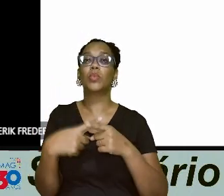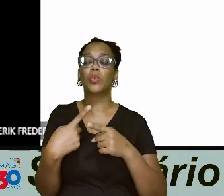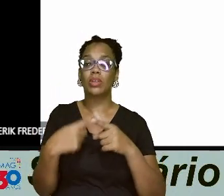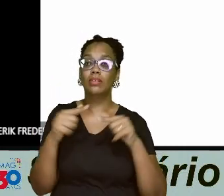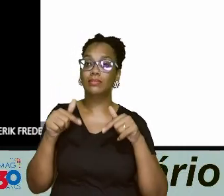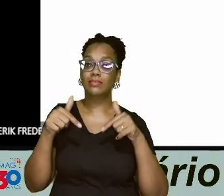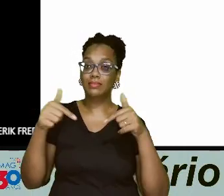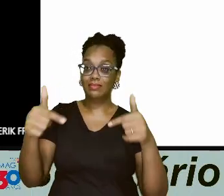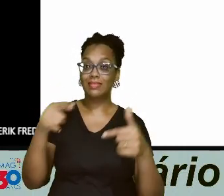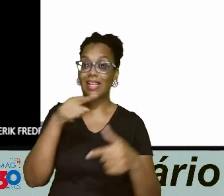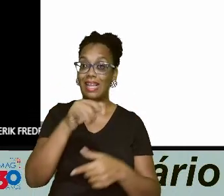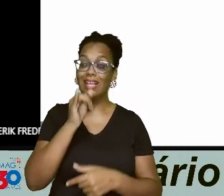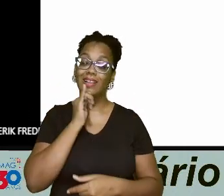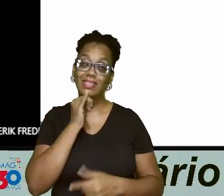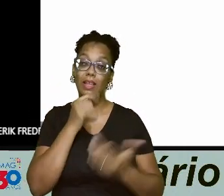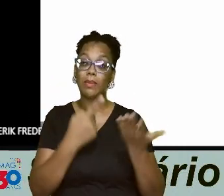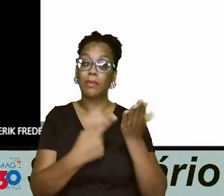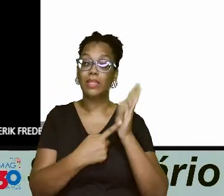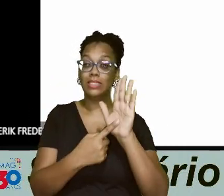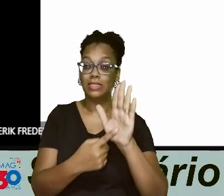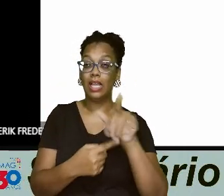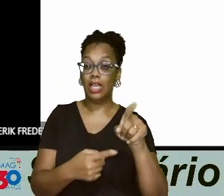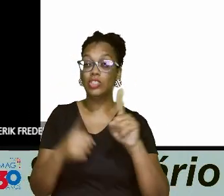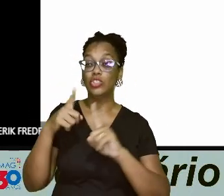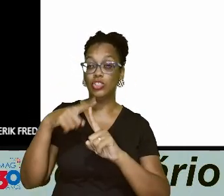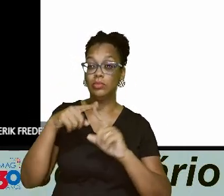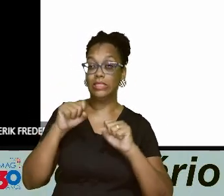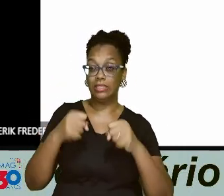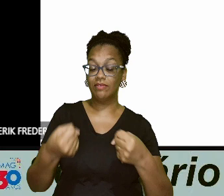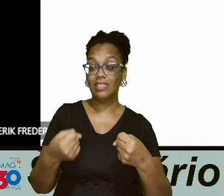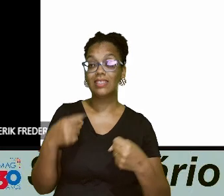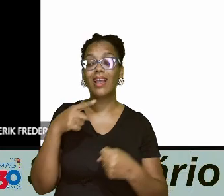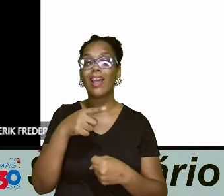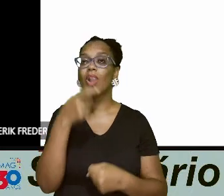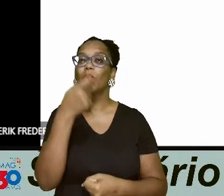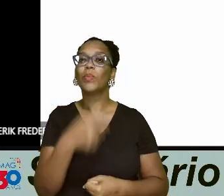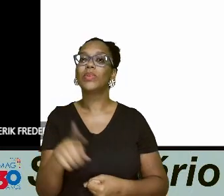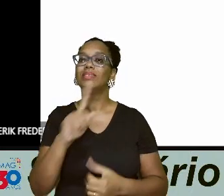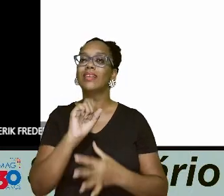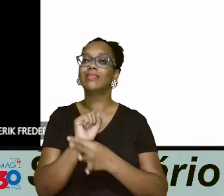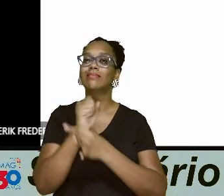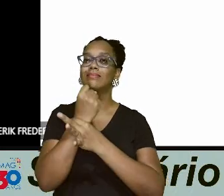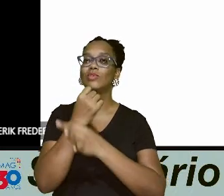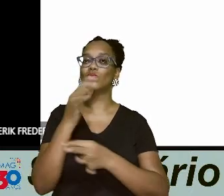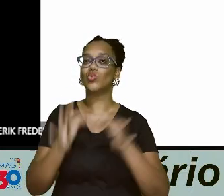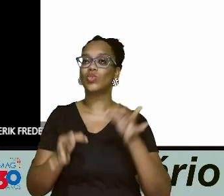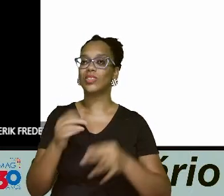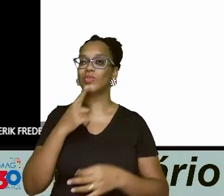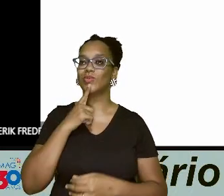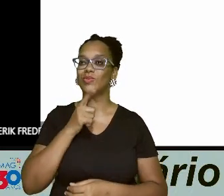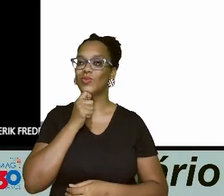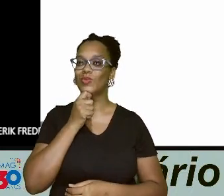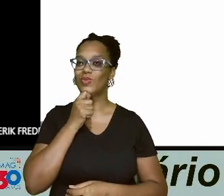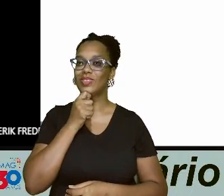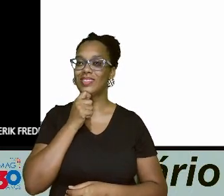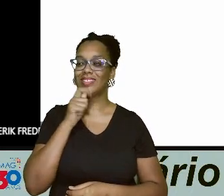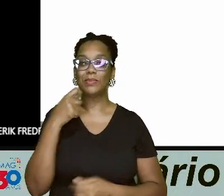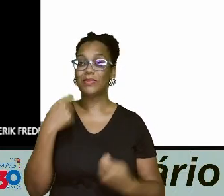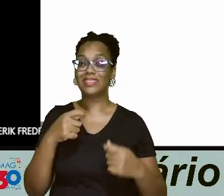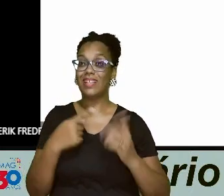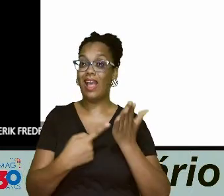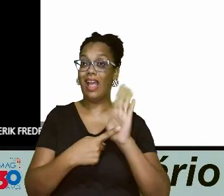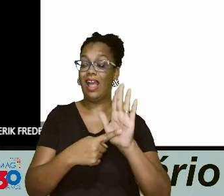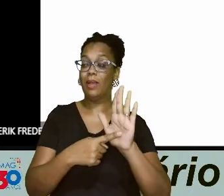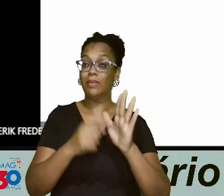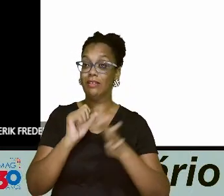caso, para apresentar esse tipo de defesa, ele não precisa garantir o juízo, ele não precisa apresentar a garantia do juízo.